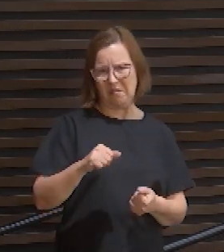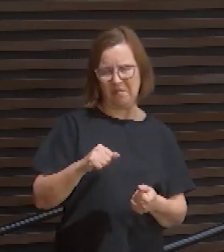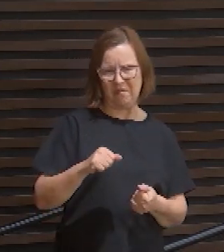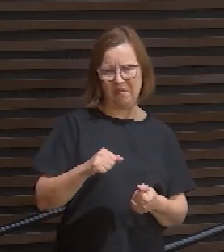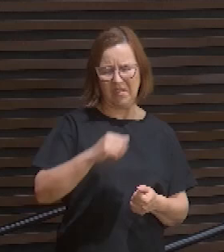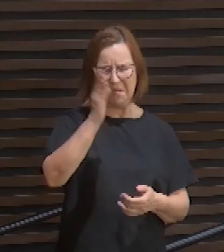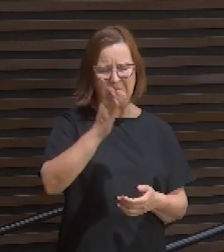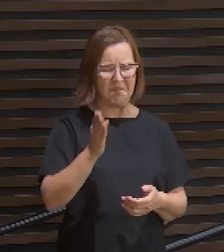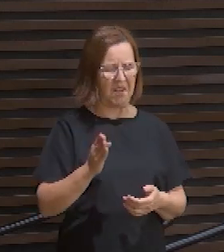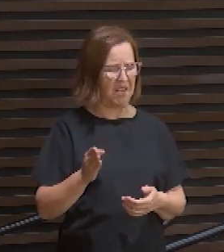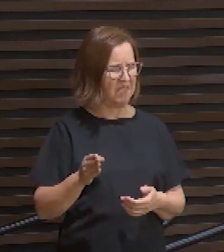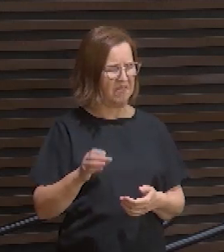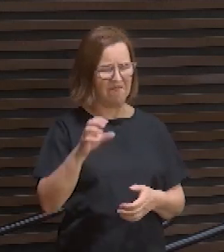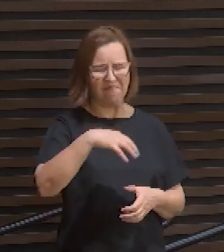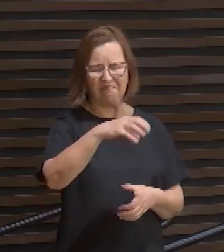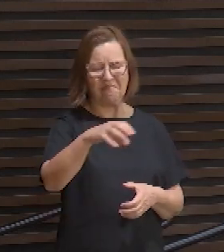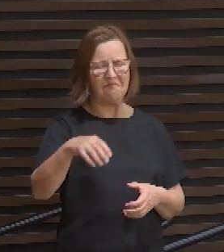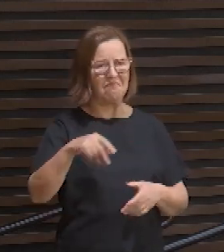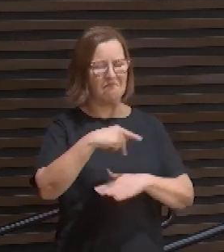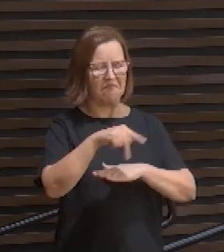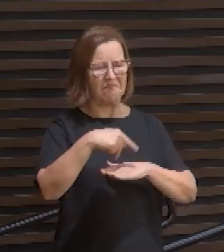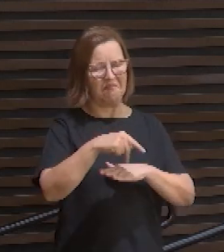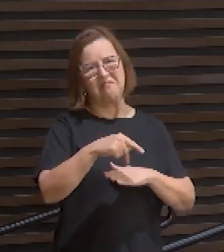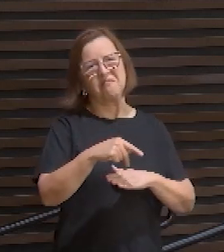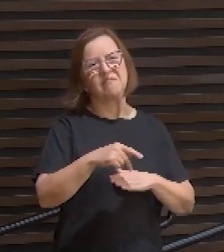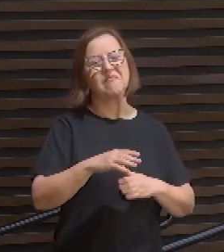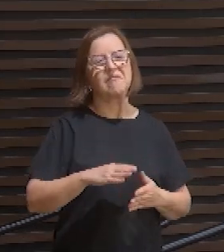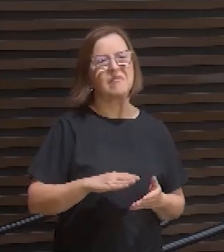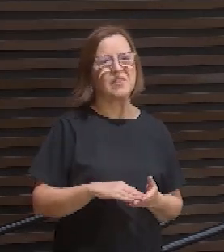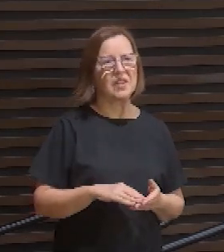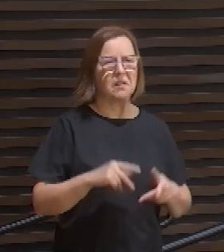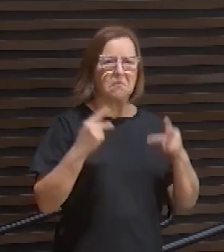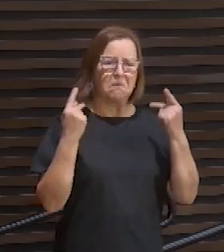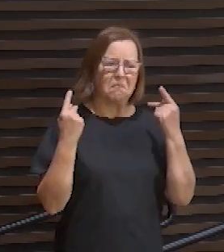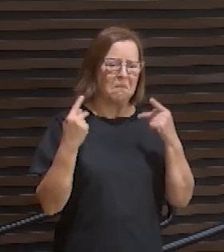mundial, é um pragmatismo